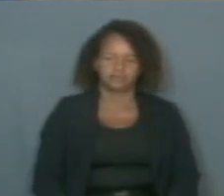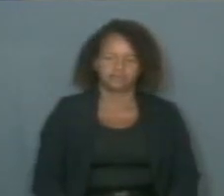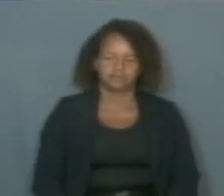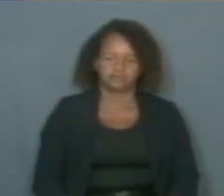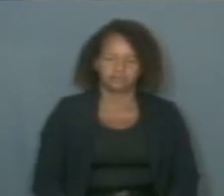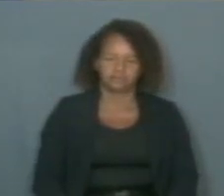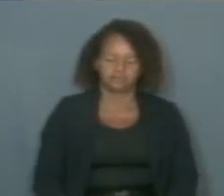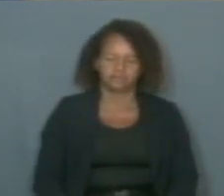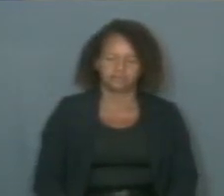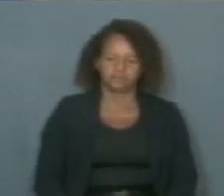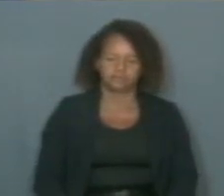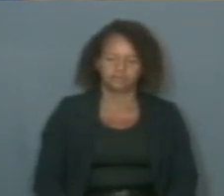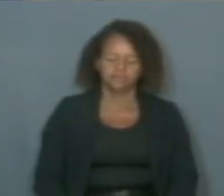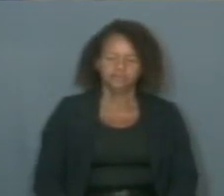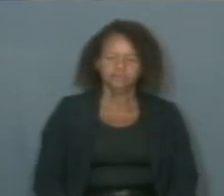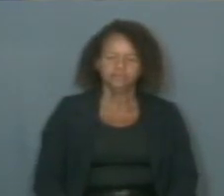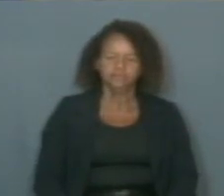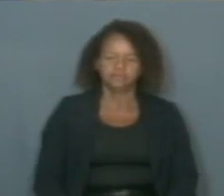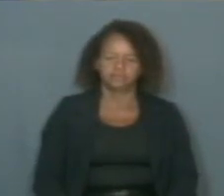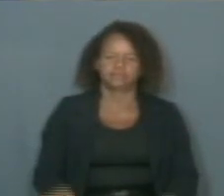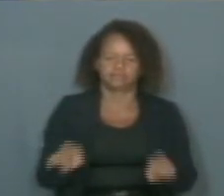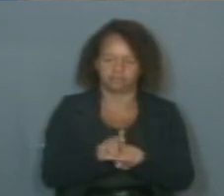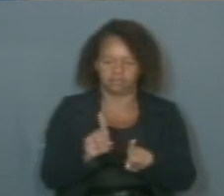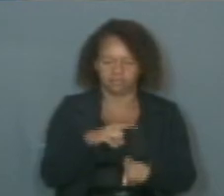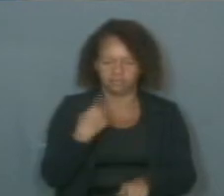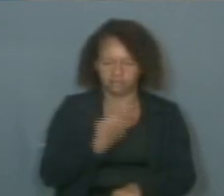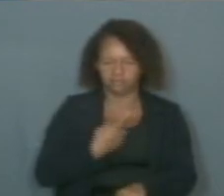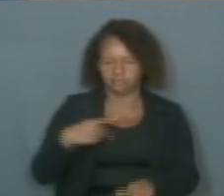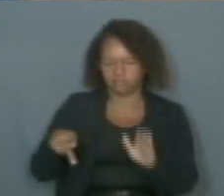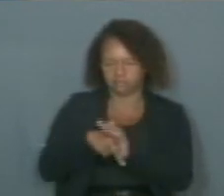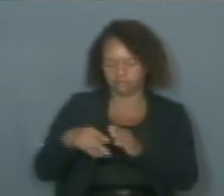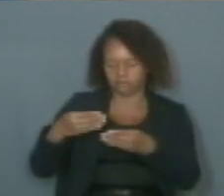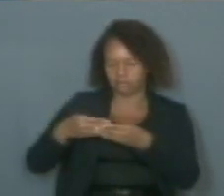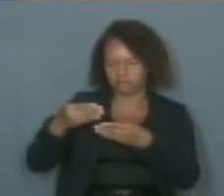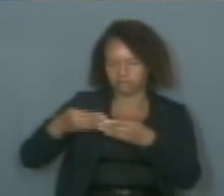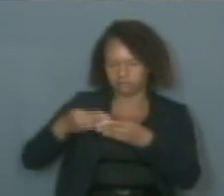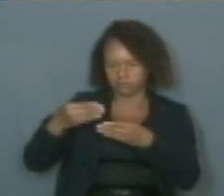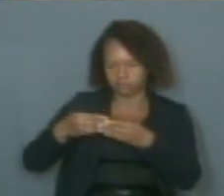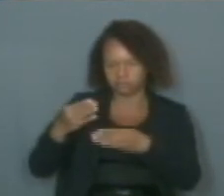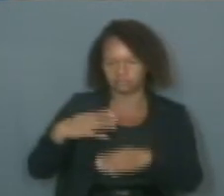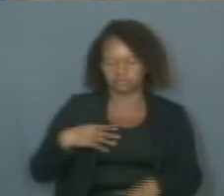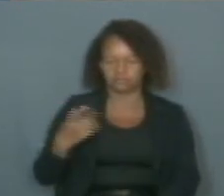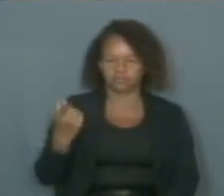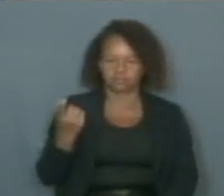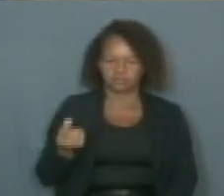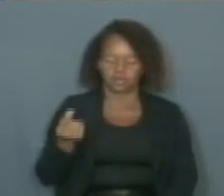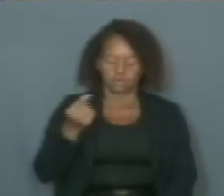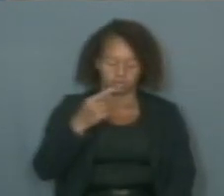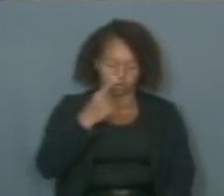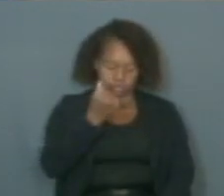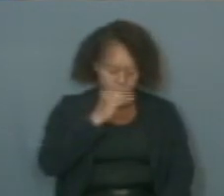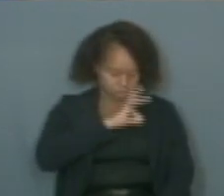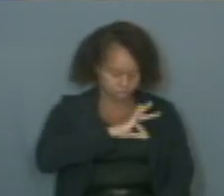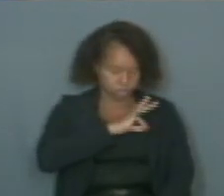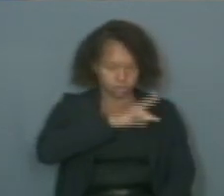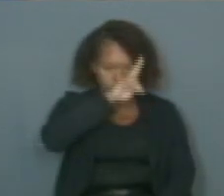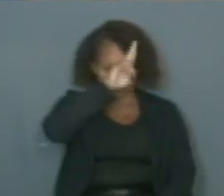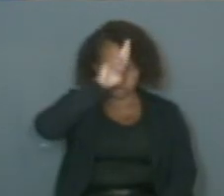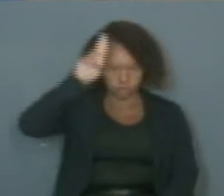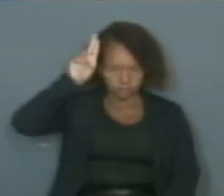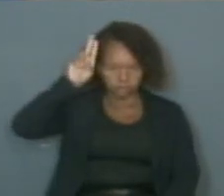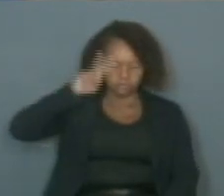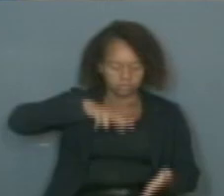A gente temos a nossa bilhetagem, quando recebemos do usuário, é feita